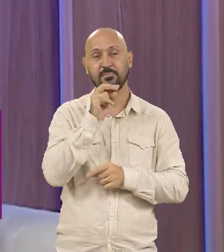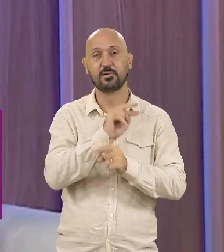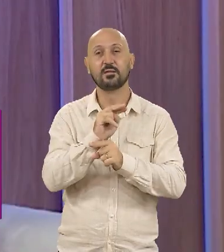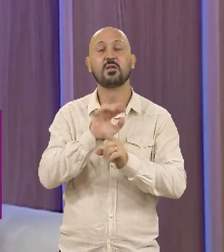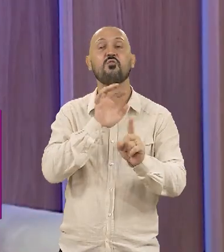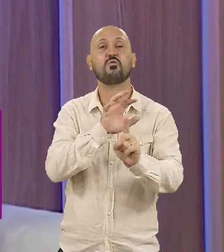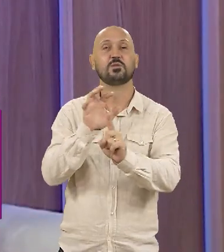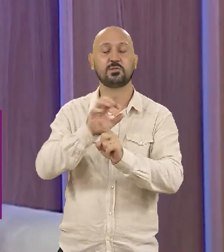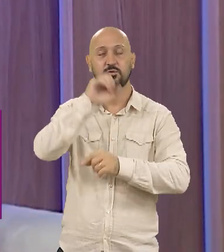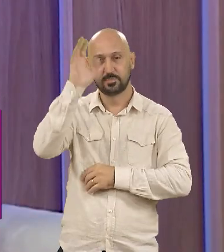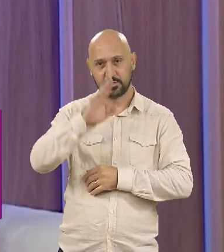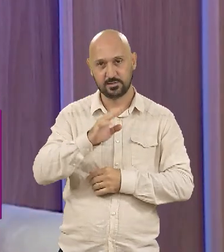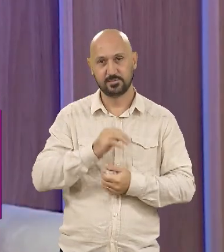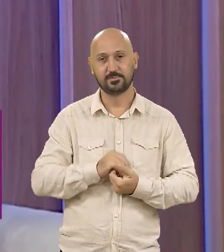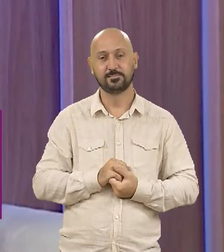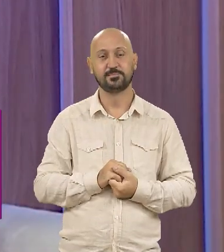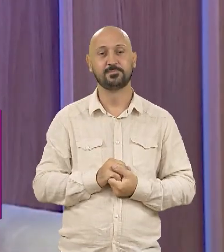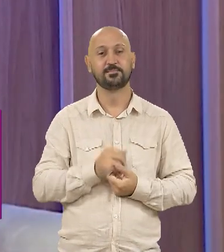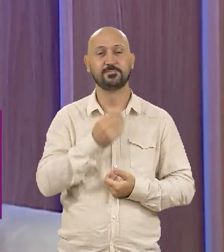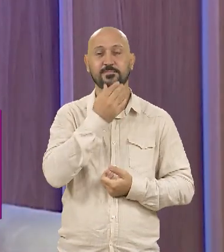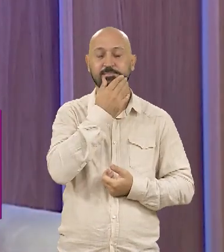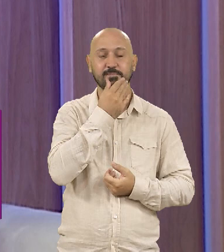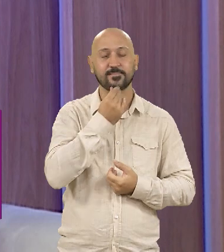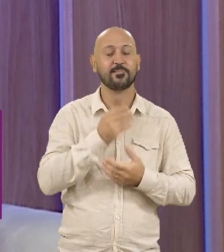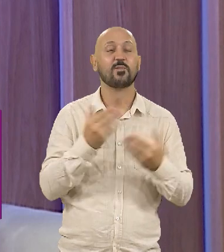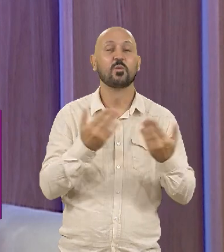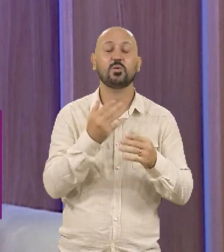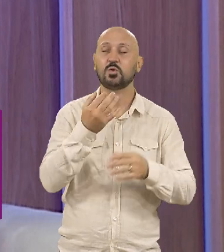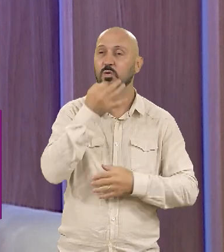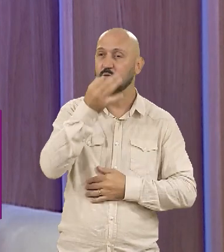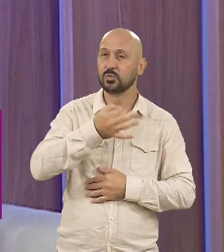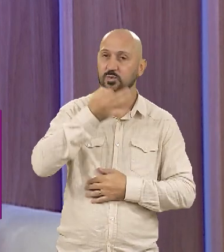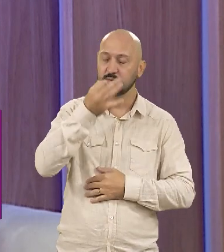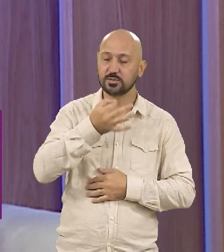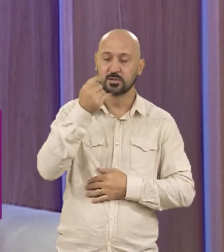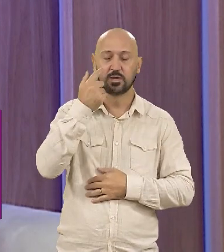O que a gente indica hoje é o tratamento psicoterápico, né?